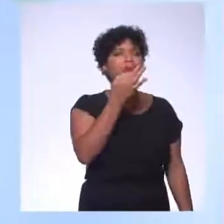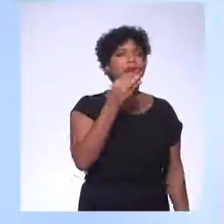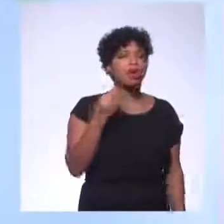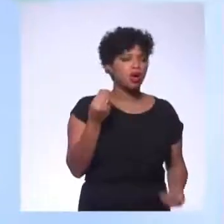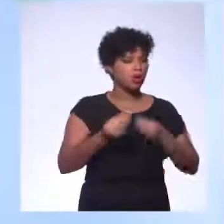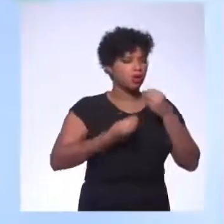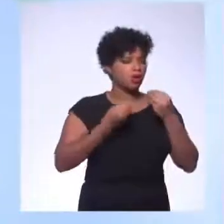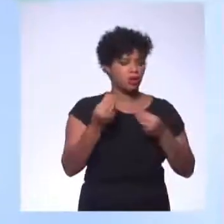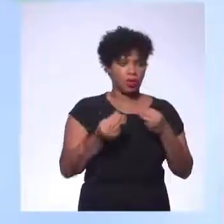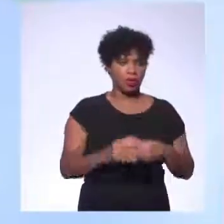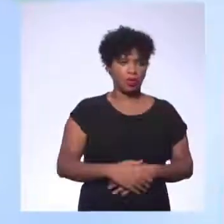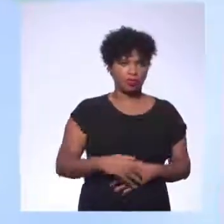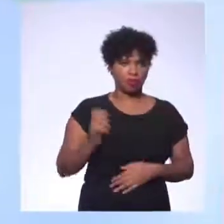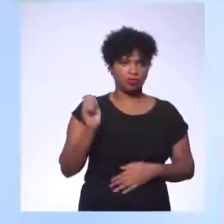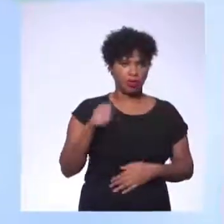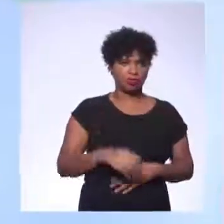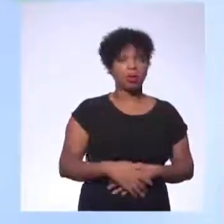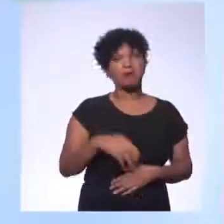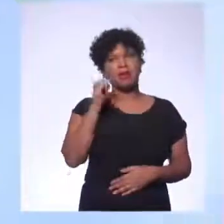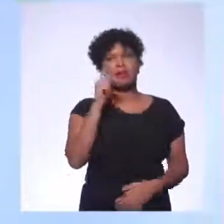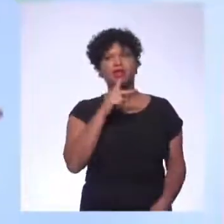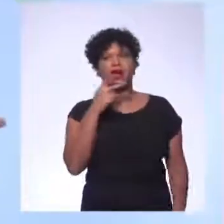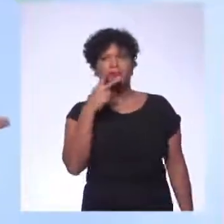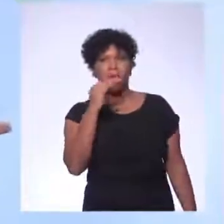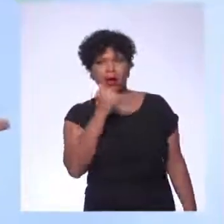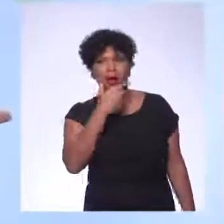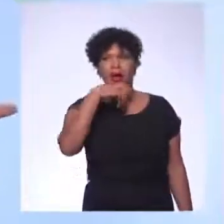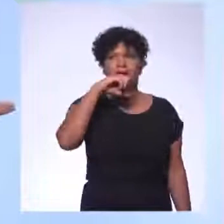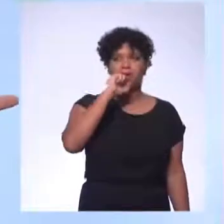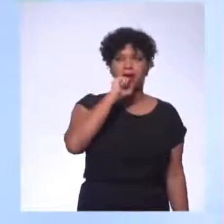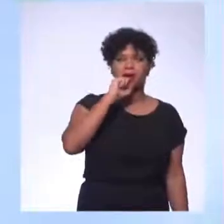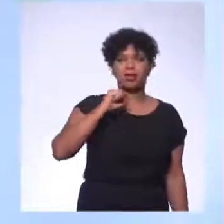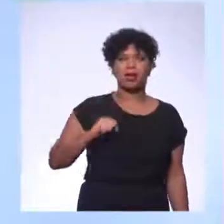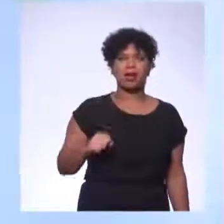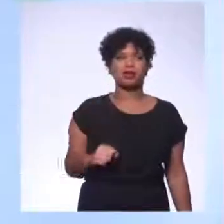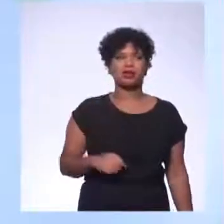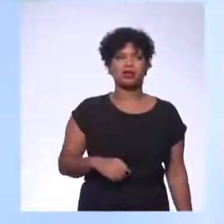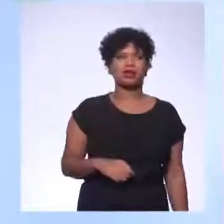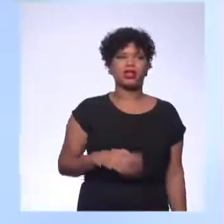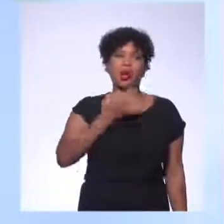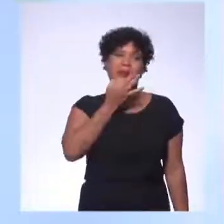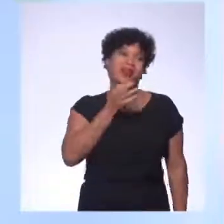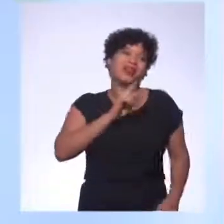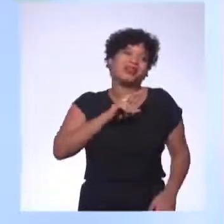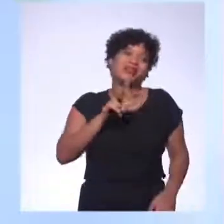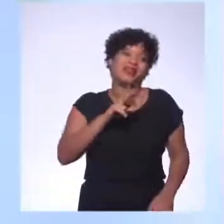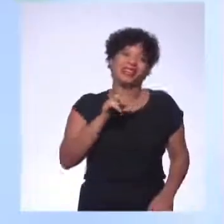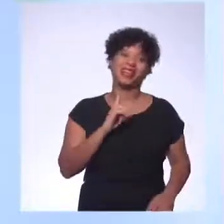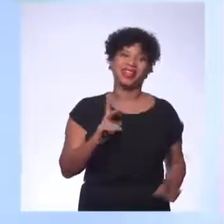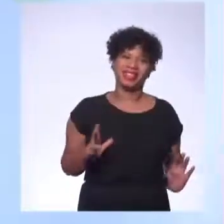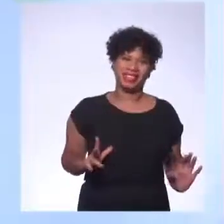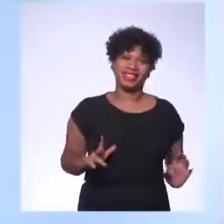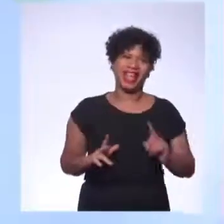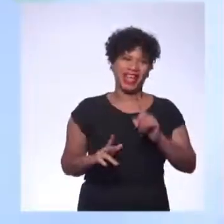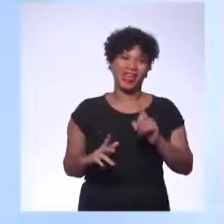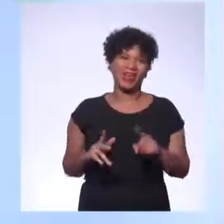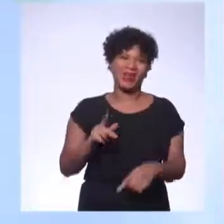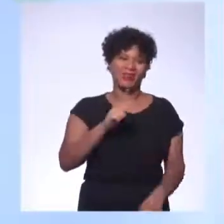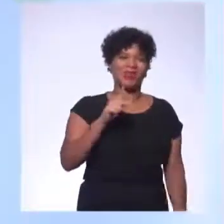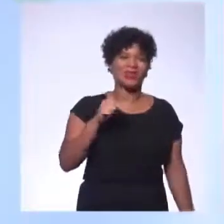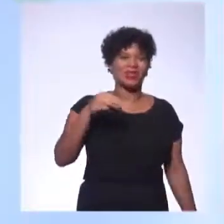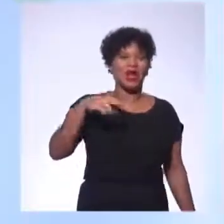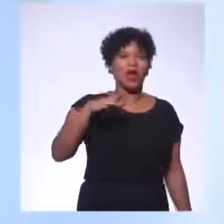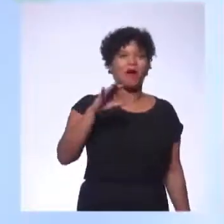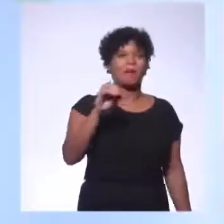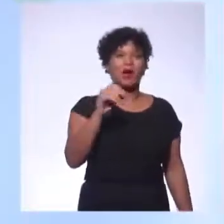que vai fazer valer a pena. Uma professora falou, os pais, ele refutou aqui, falou assim, não, vou dar um tablet. Aí a professora